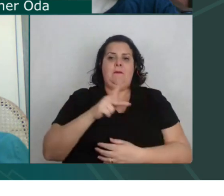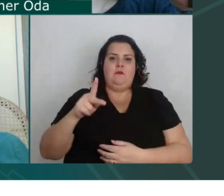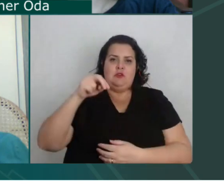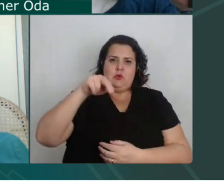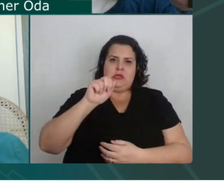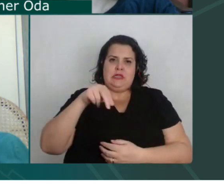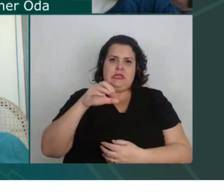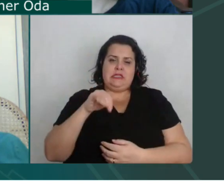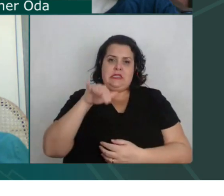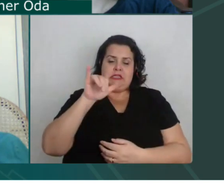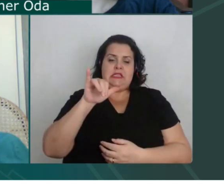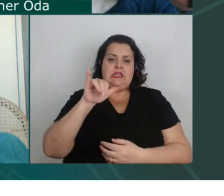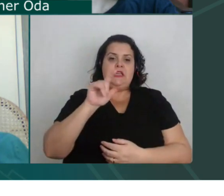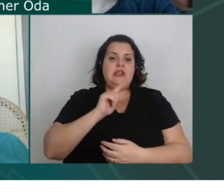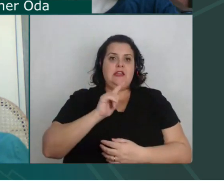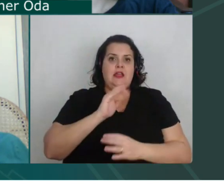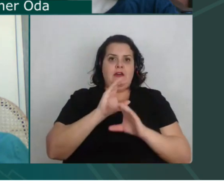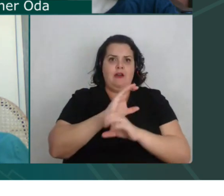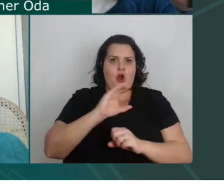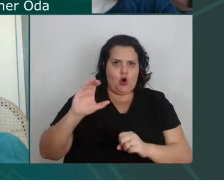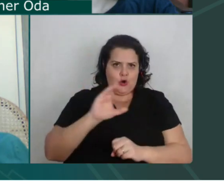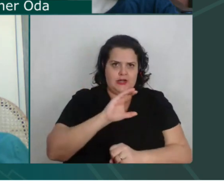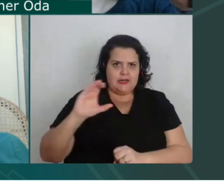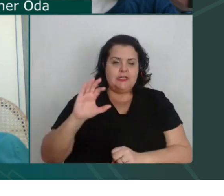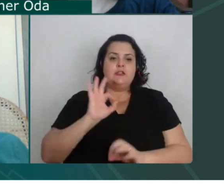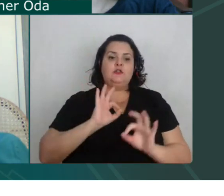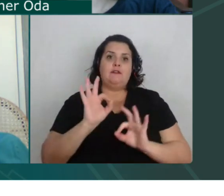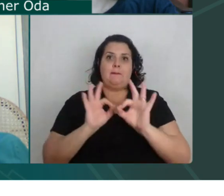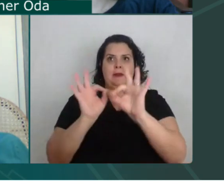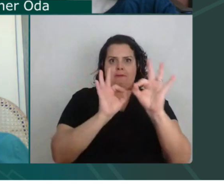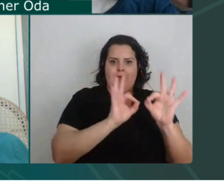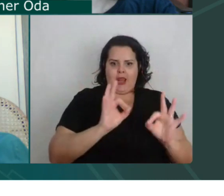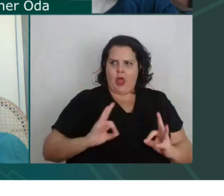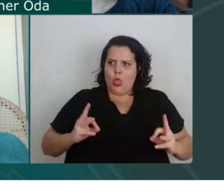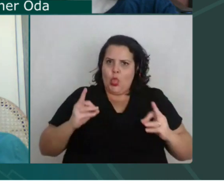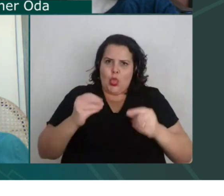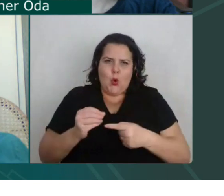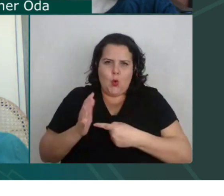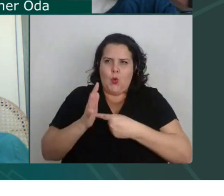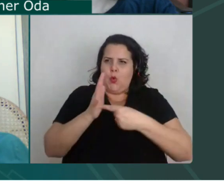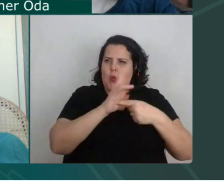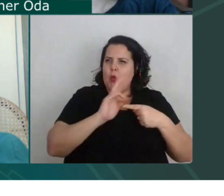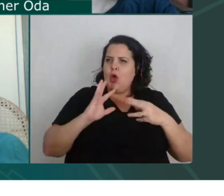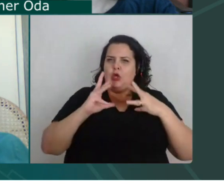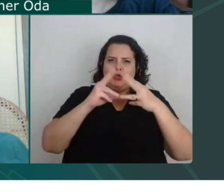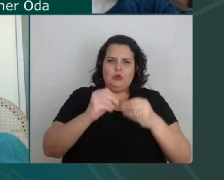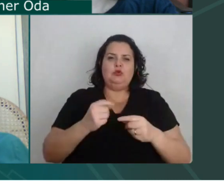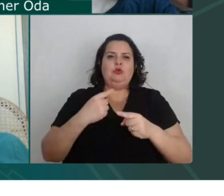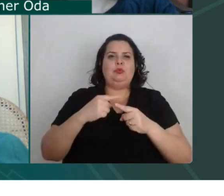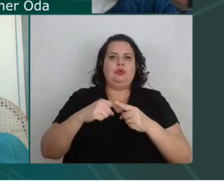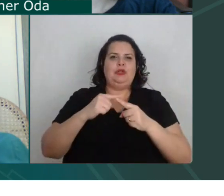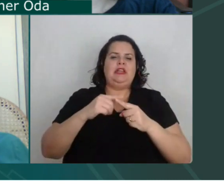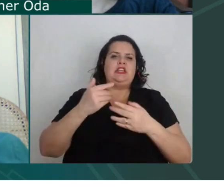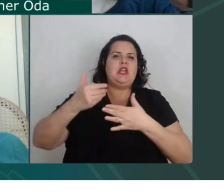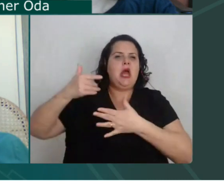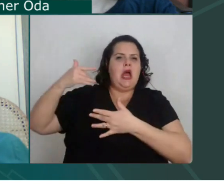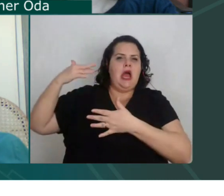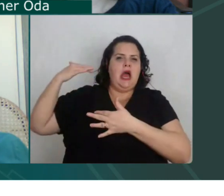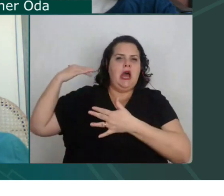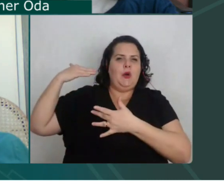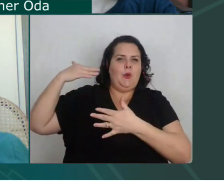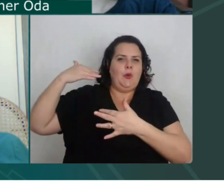o laboratório estava estruturado para isso, por um caminho que foi feito desde a epidemia de